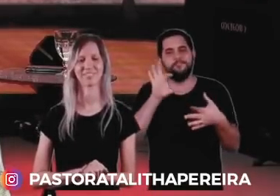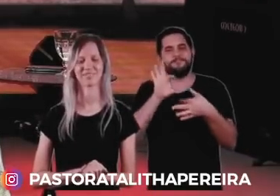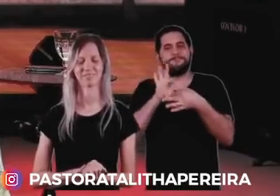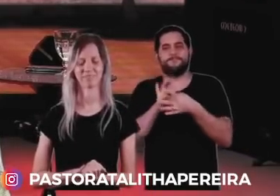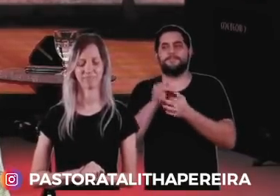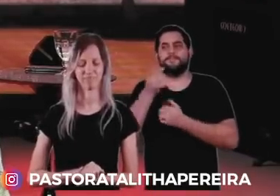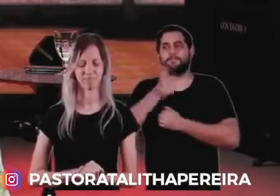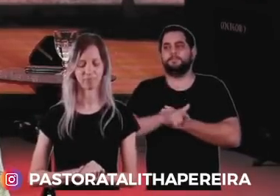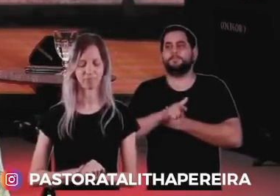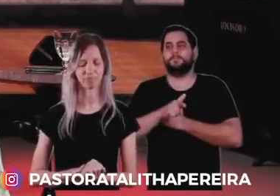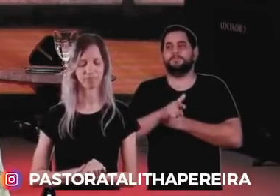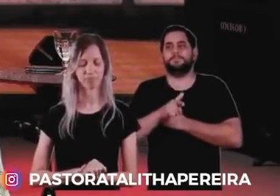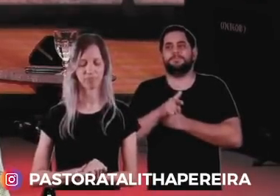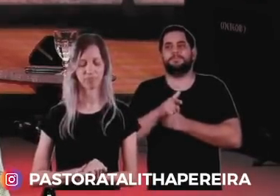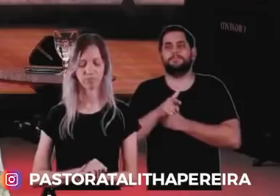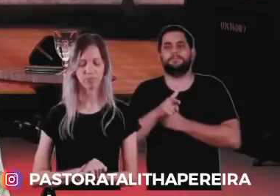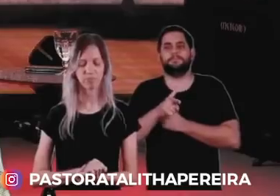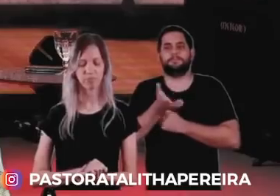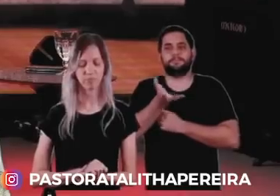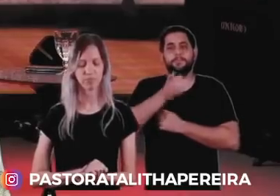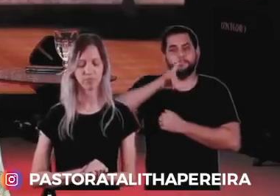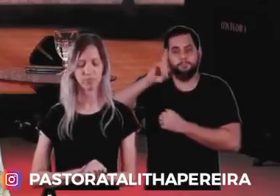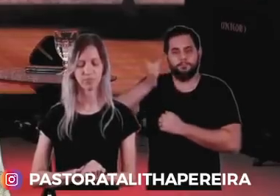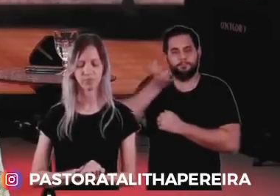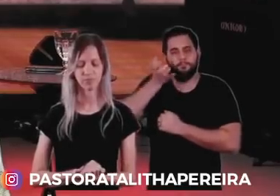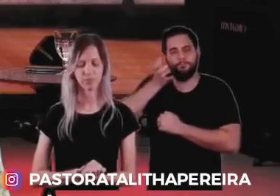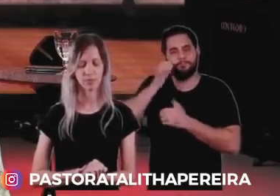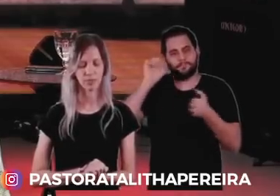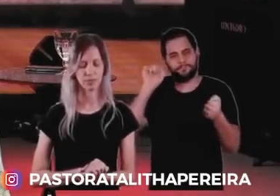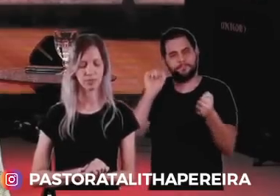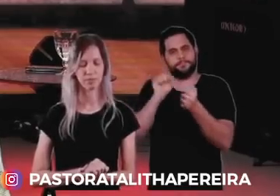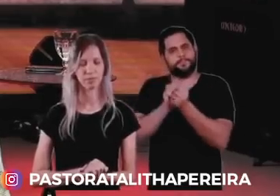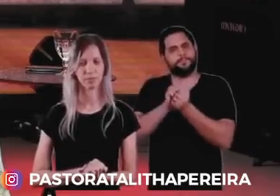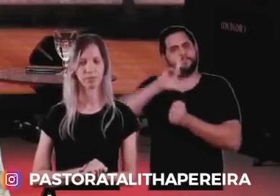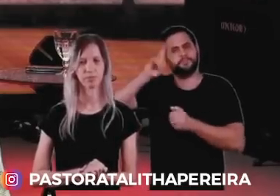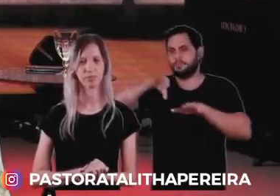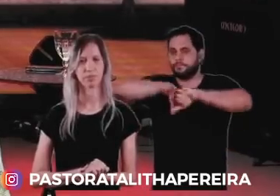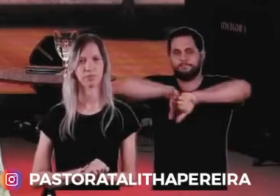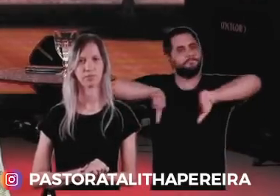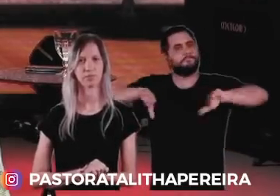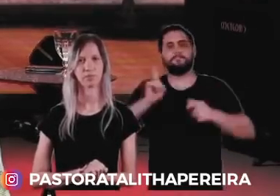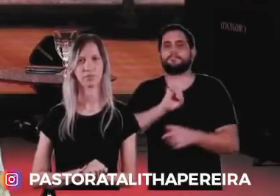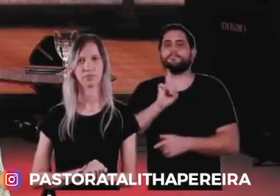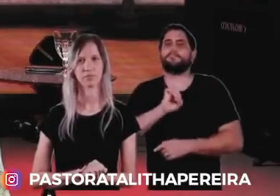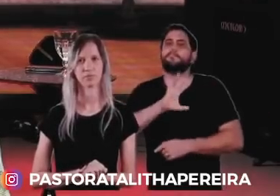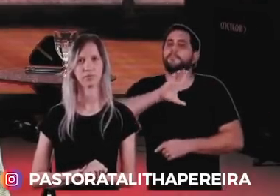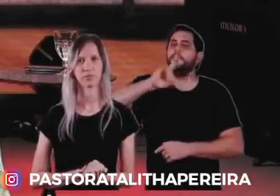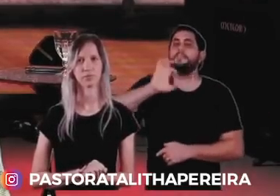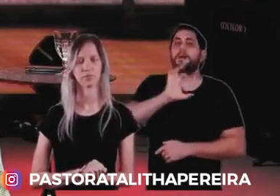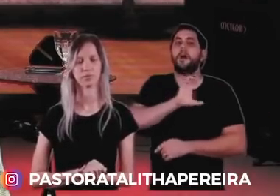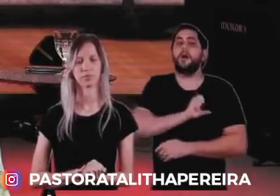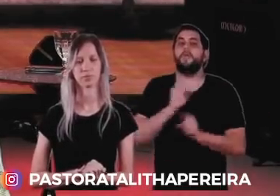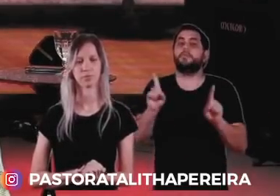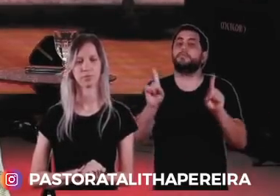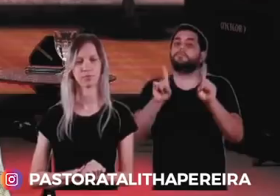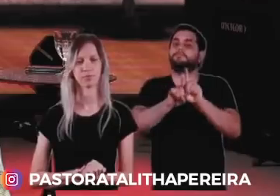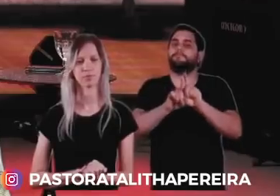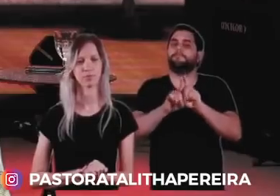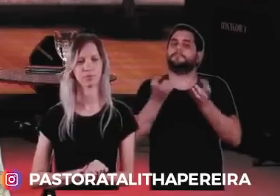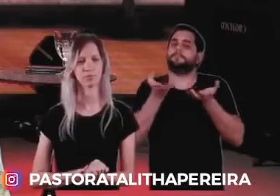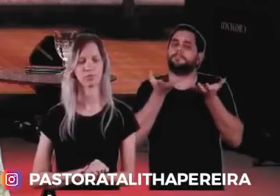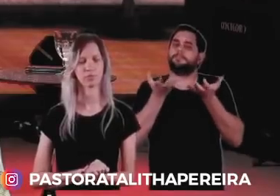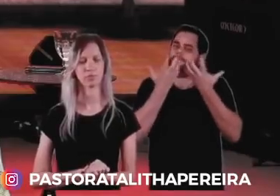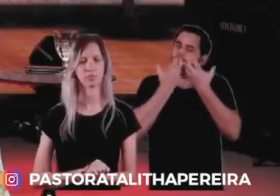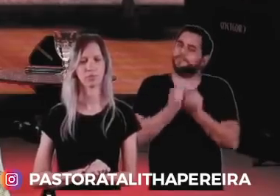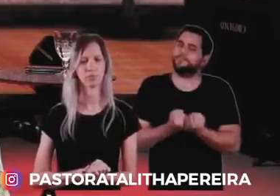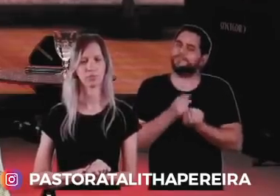novamente, Deus quer unir, Deus quer juntar. Deus não é um Deus de separação, Ele é um Deus de amor e um Deus de união. Então recebe essa